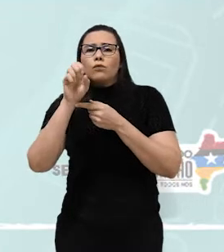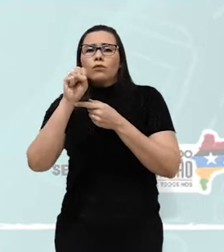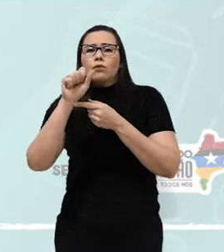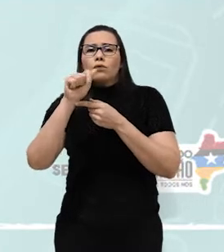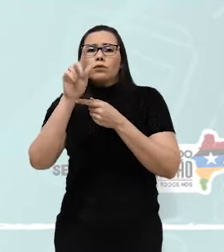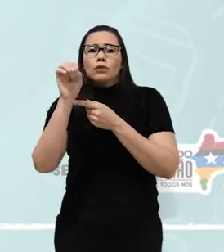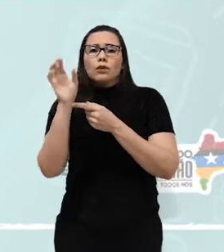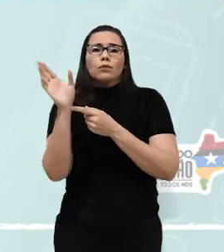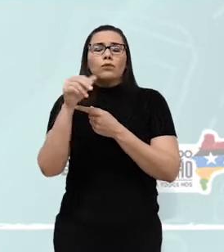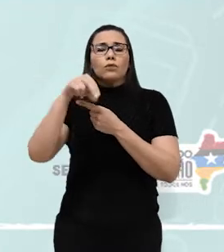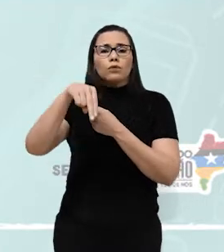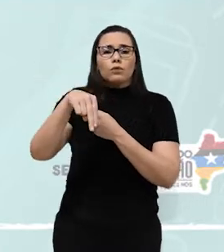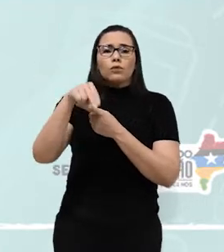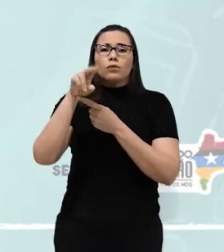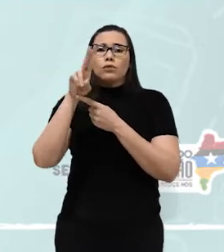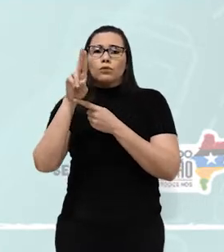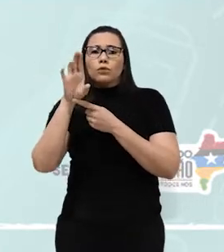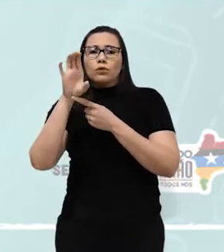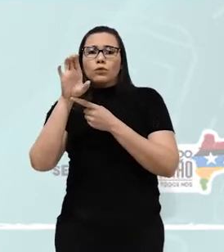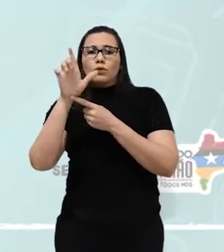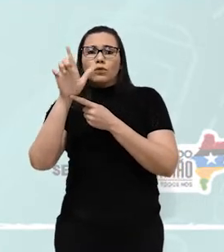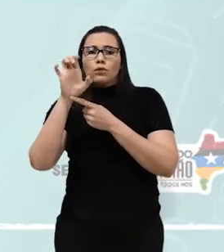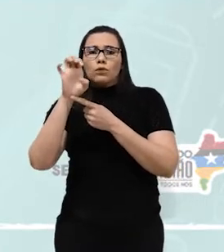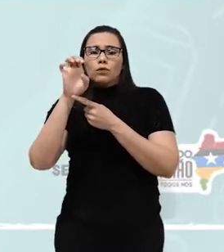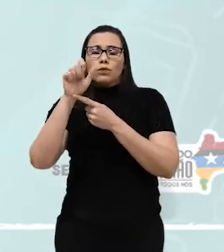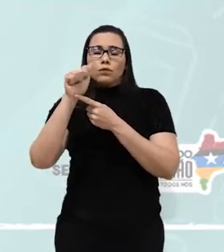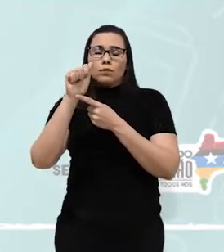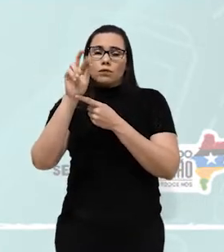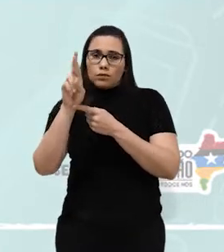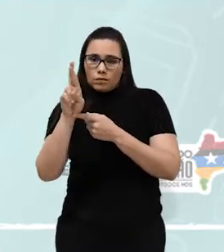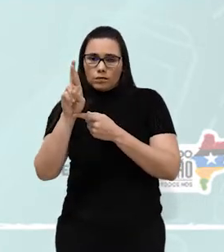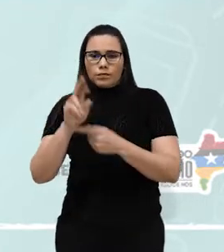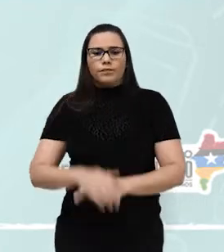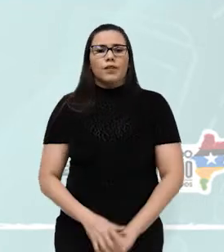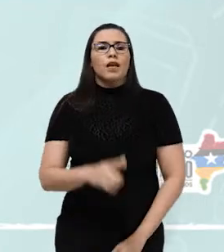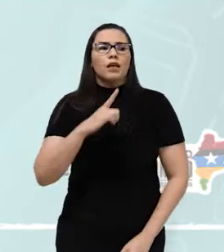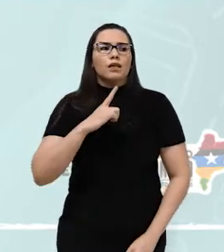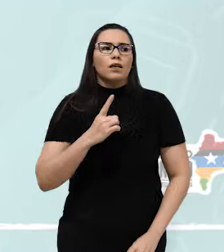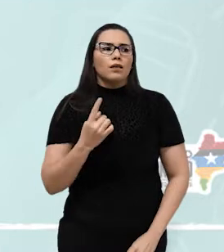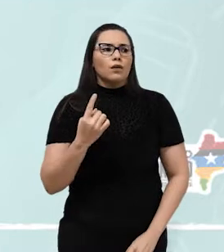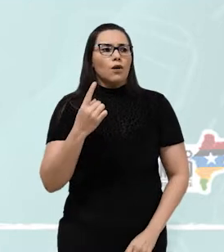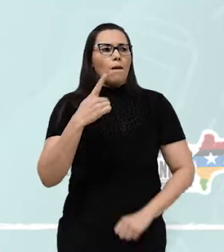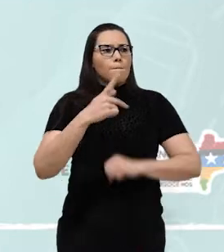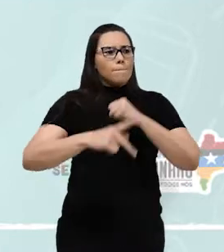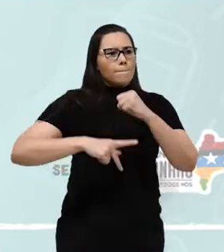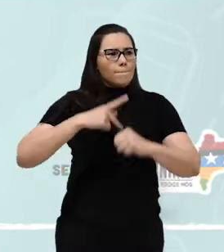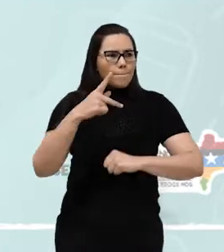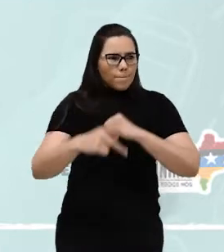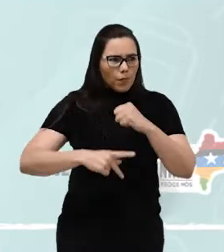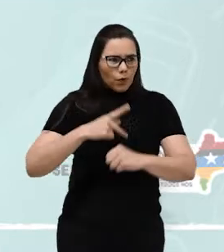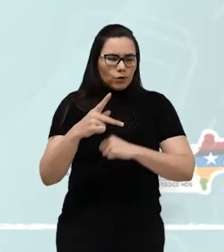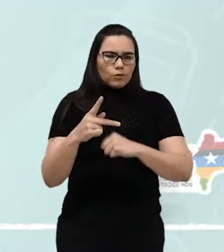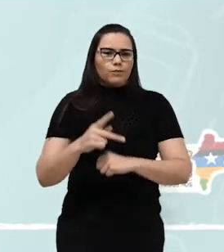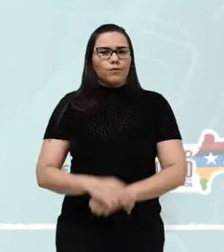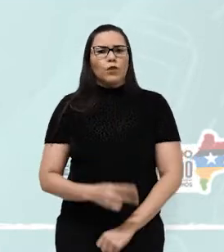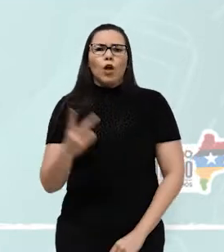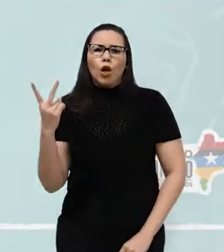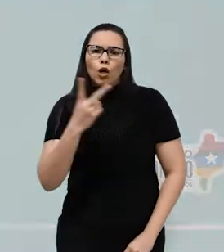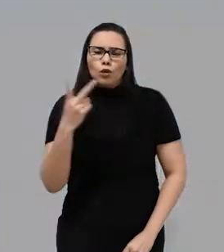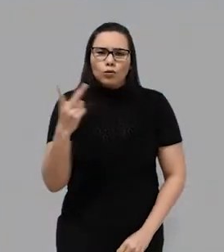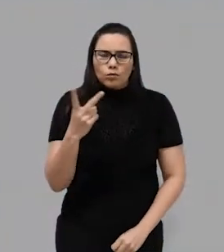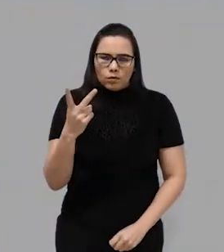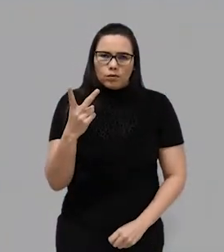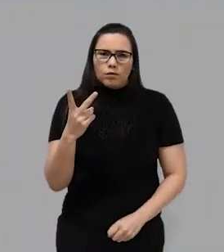de hidrogênio só têm um próton, né? Então, dois átomos de hidrogênio eles vão se fundir, né?